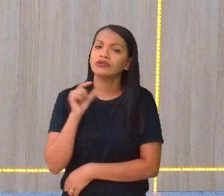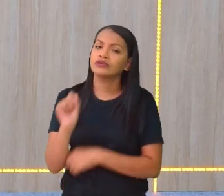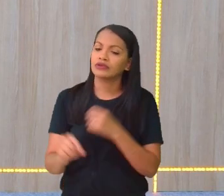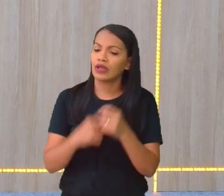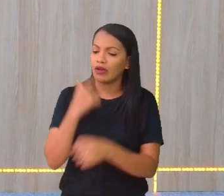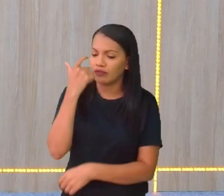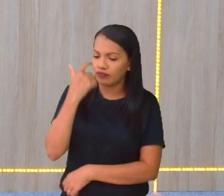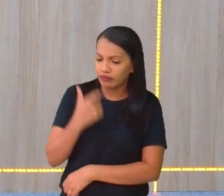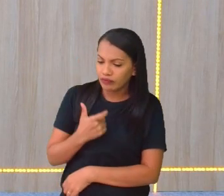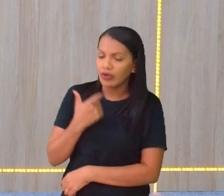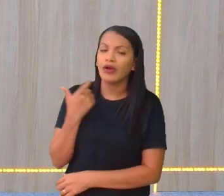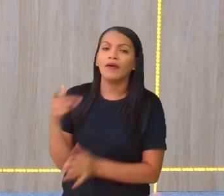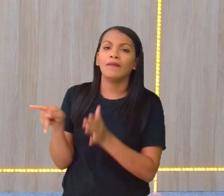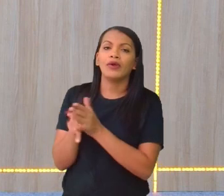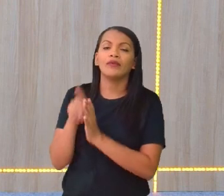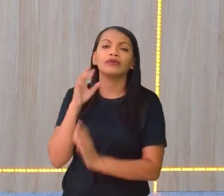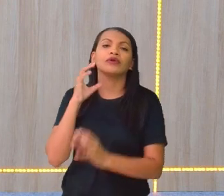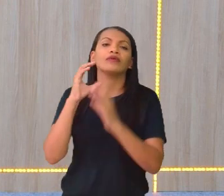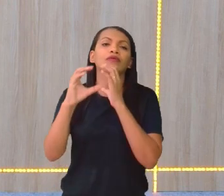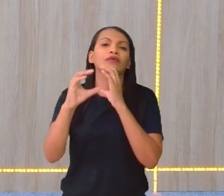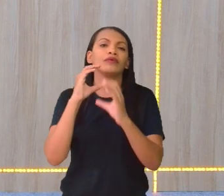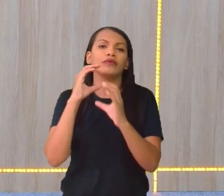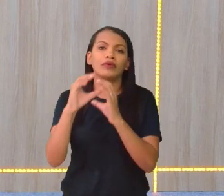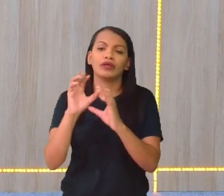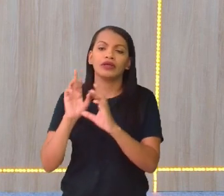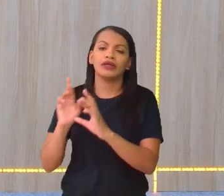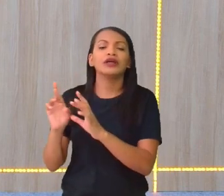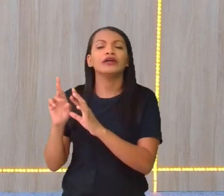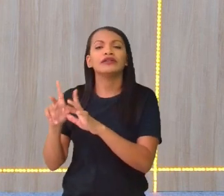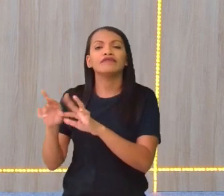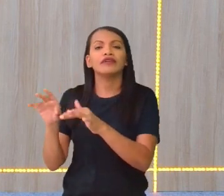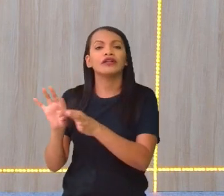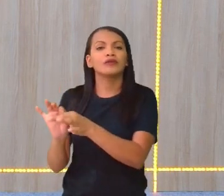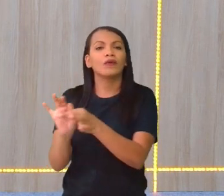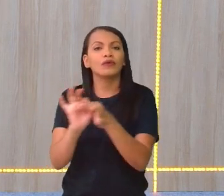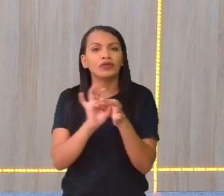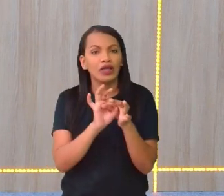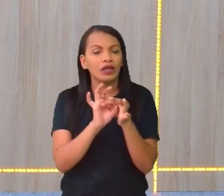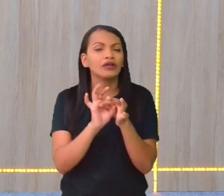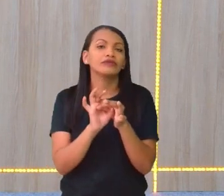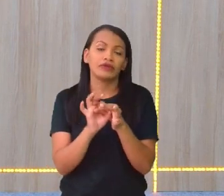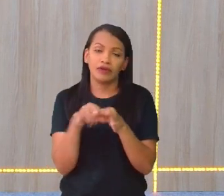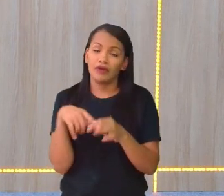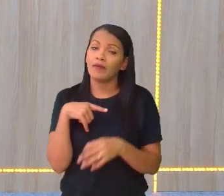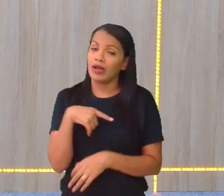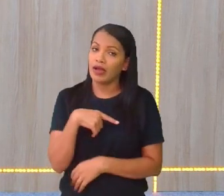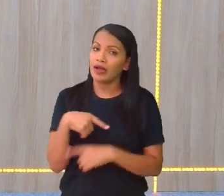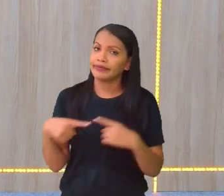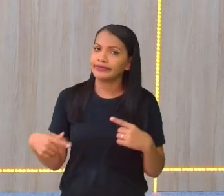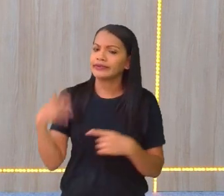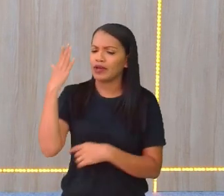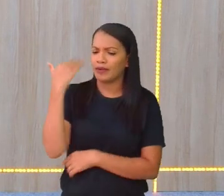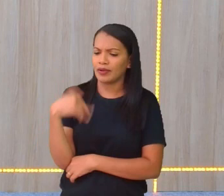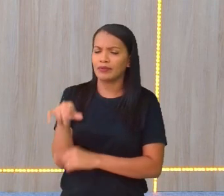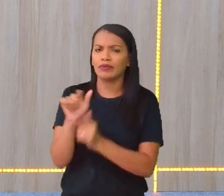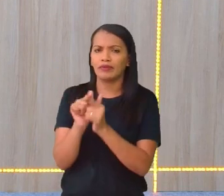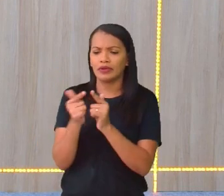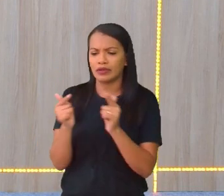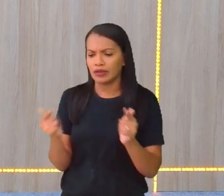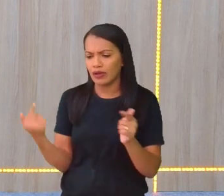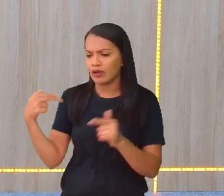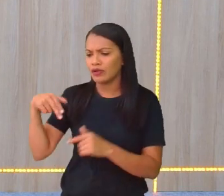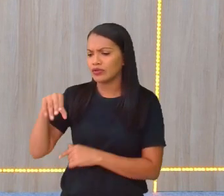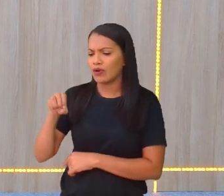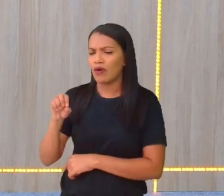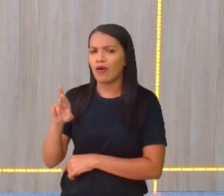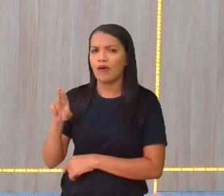da comunicação. Em diferentes contextos, estamos vivenciando a gramática, não é? Normativa